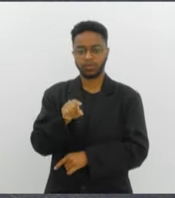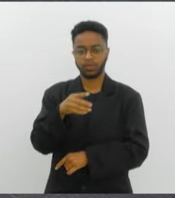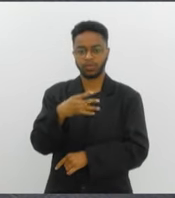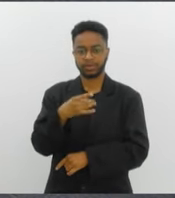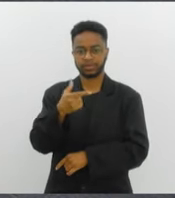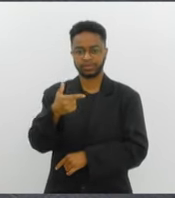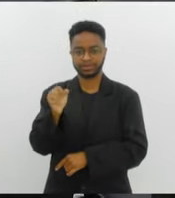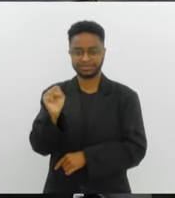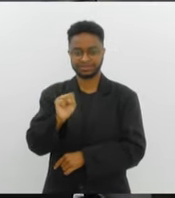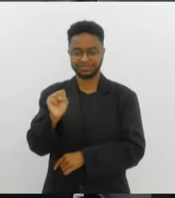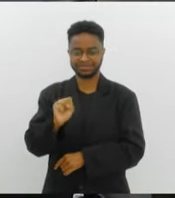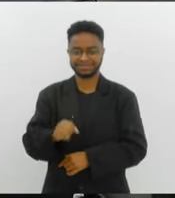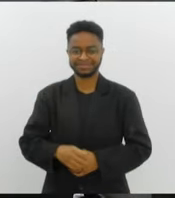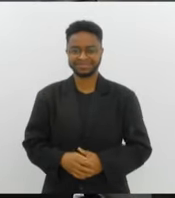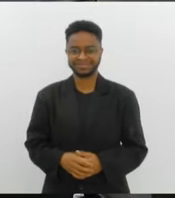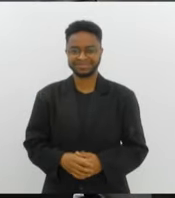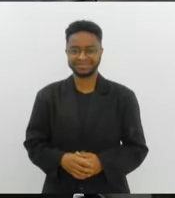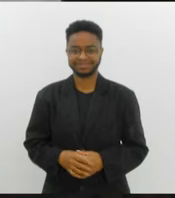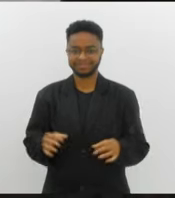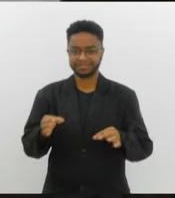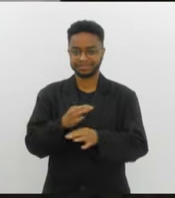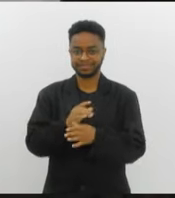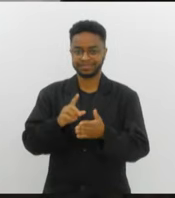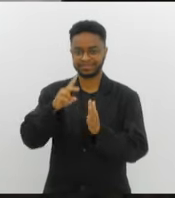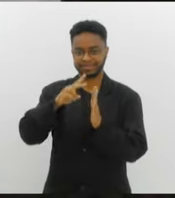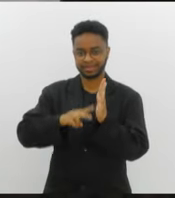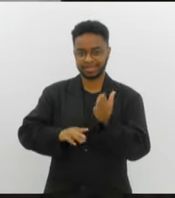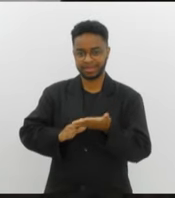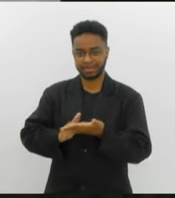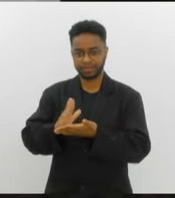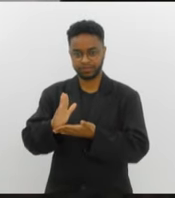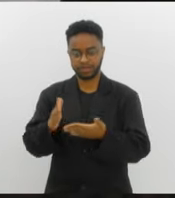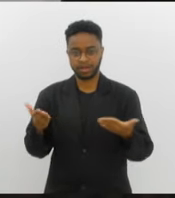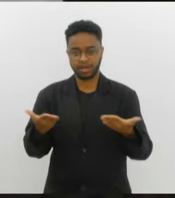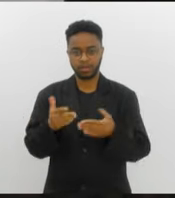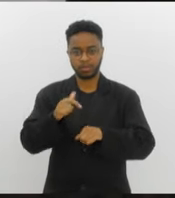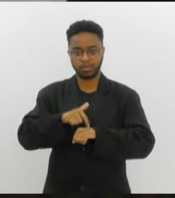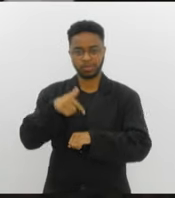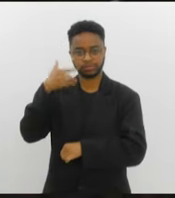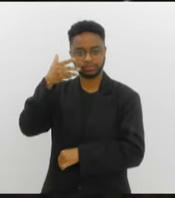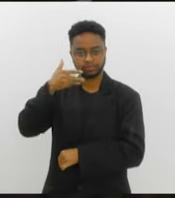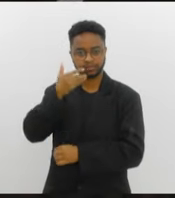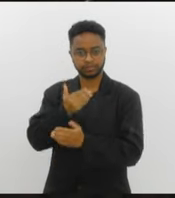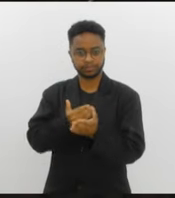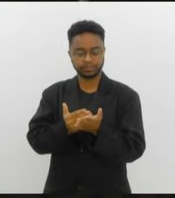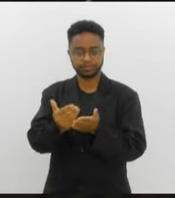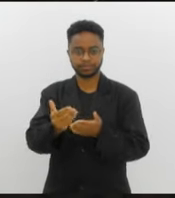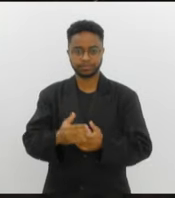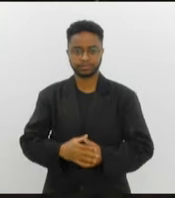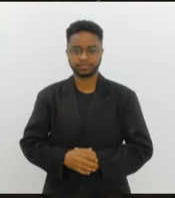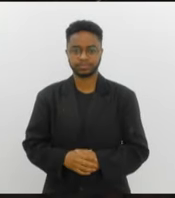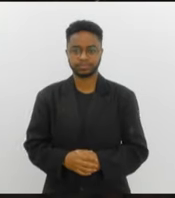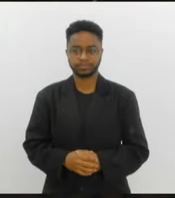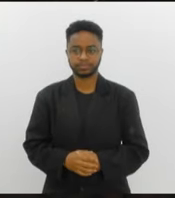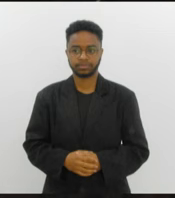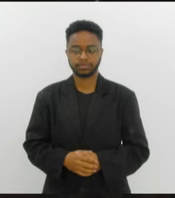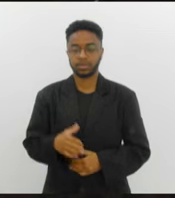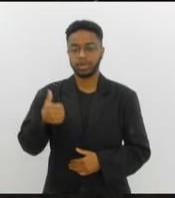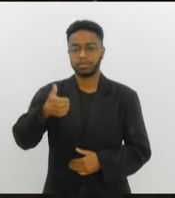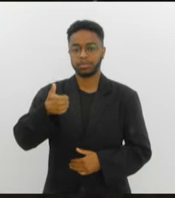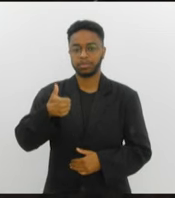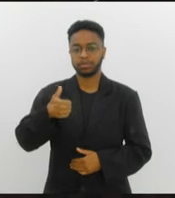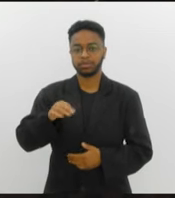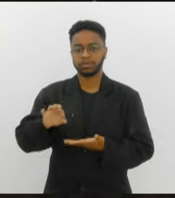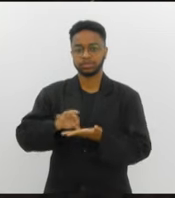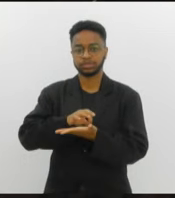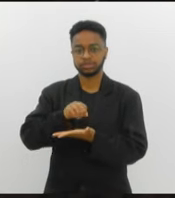16h03min42s. Lida e aprovada a ata, passa-se ao expediente inicial. O primeiro